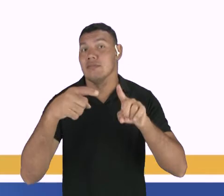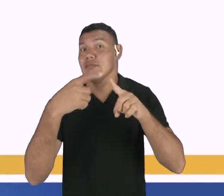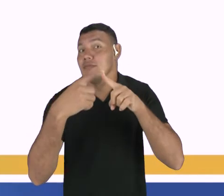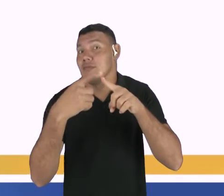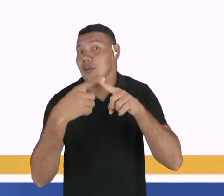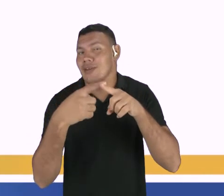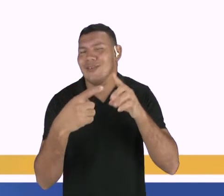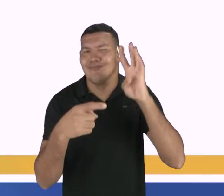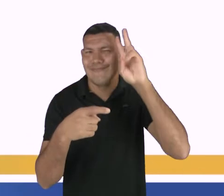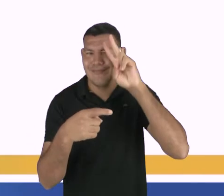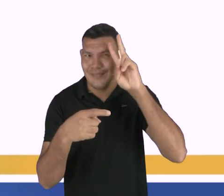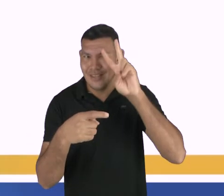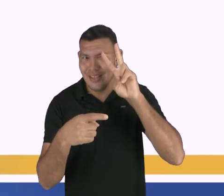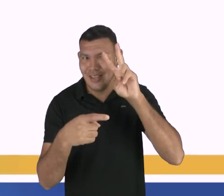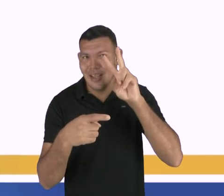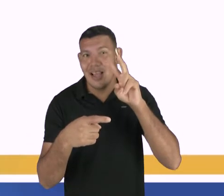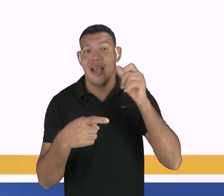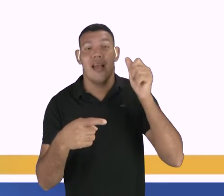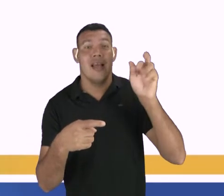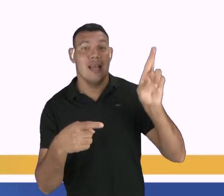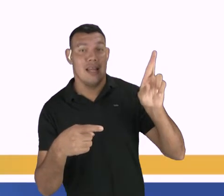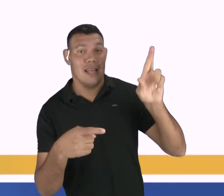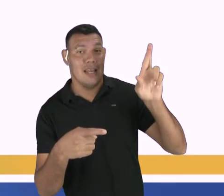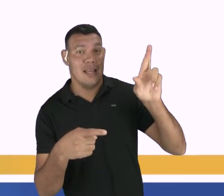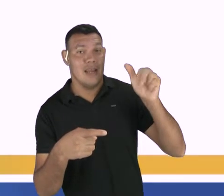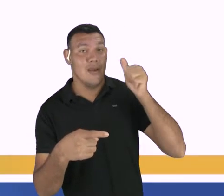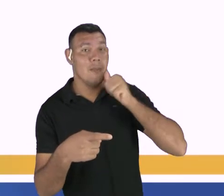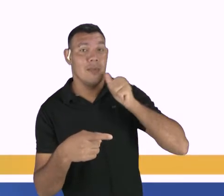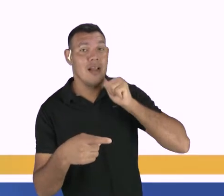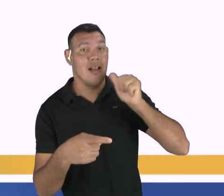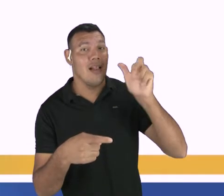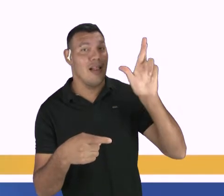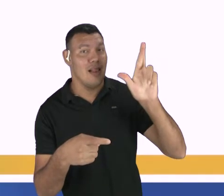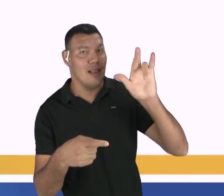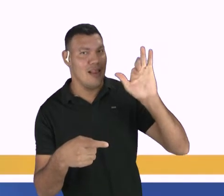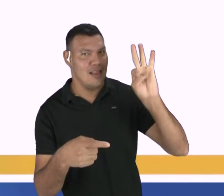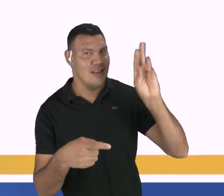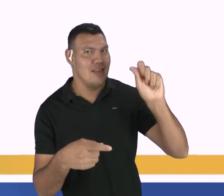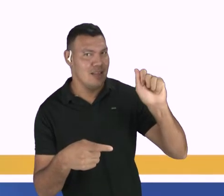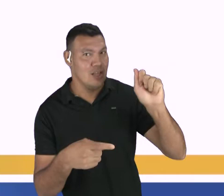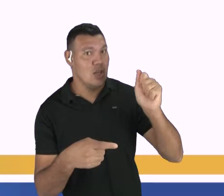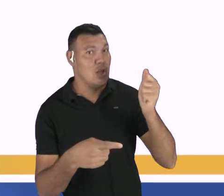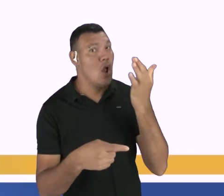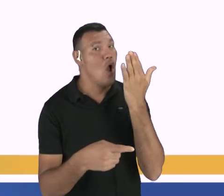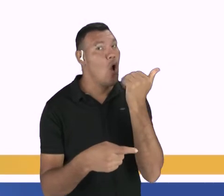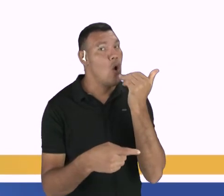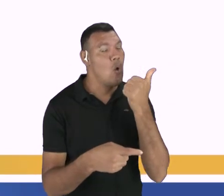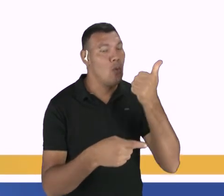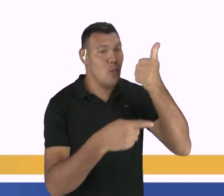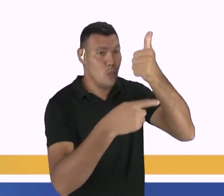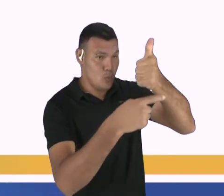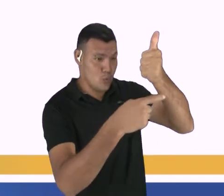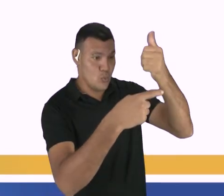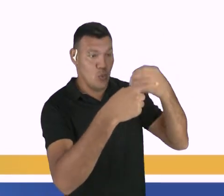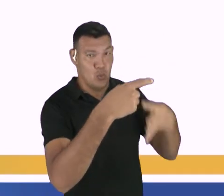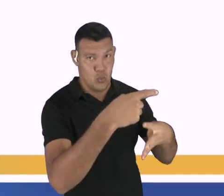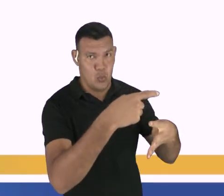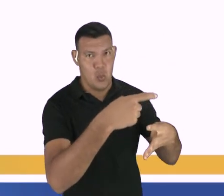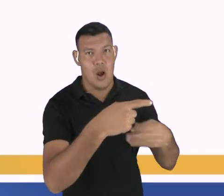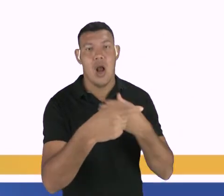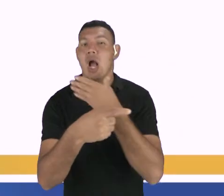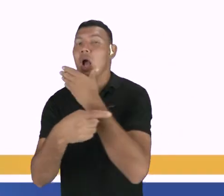o Raul comeu. Então são 3 quartos. Então 4 quartos menos 3 quartos, eu tenho aí a mesma situação.